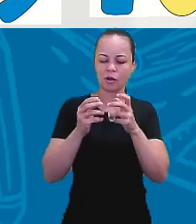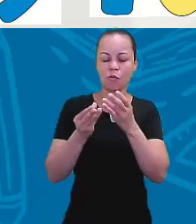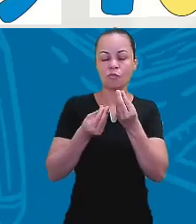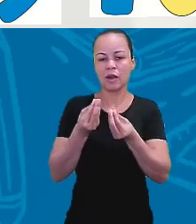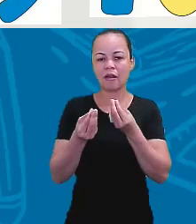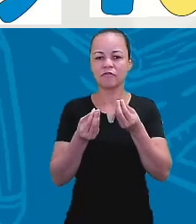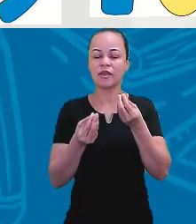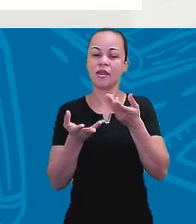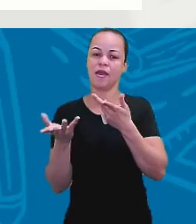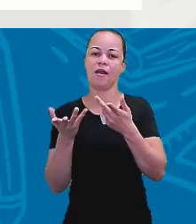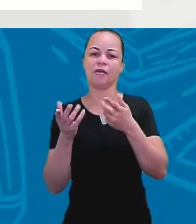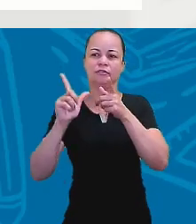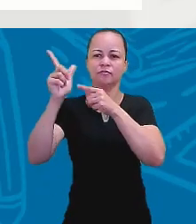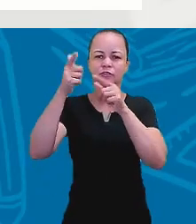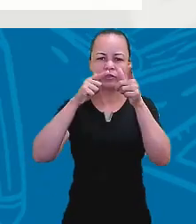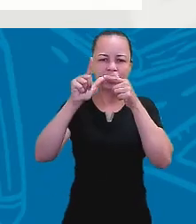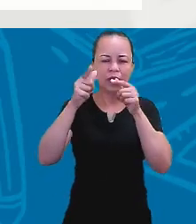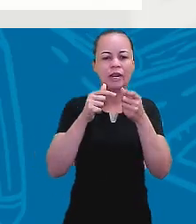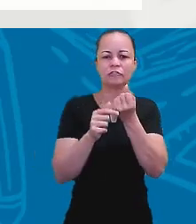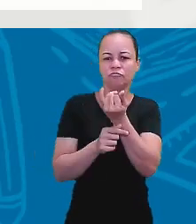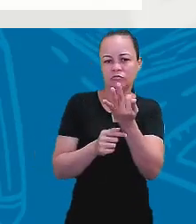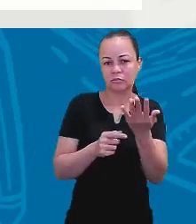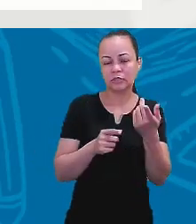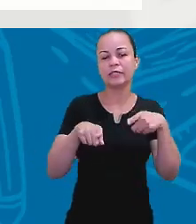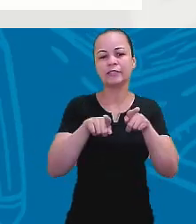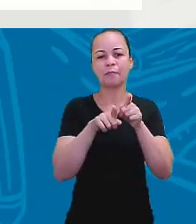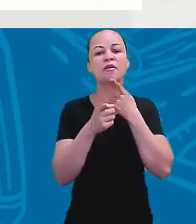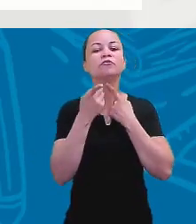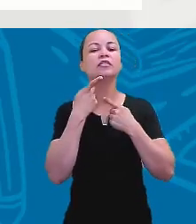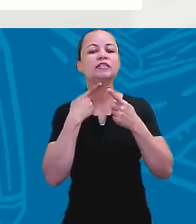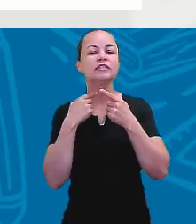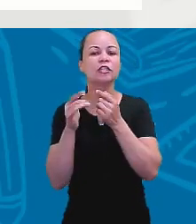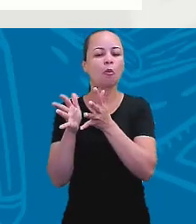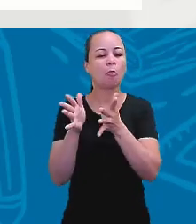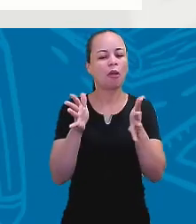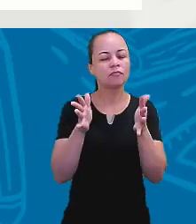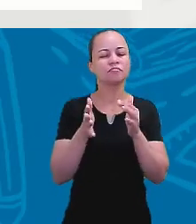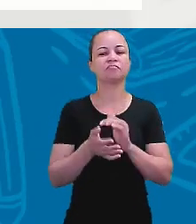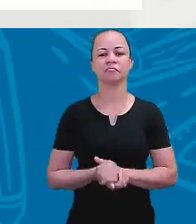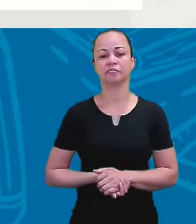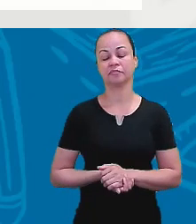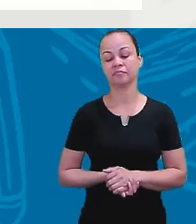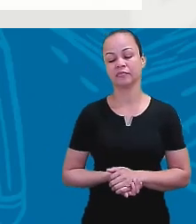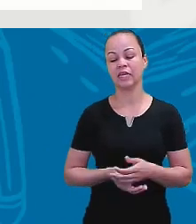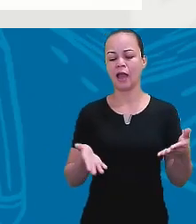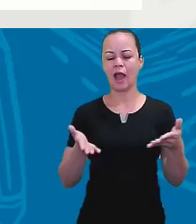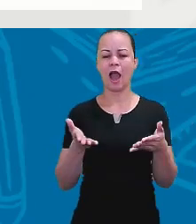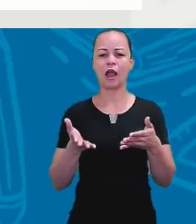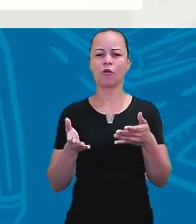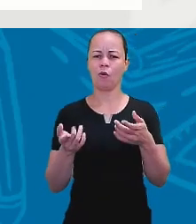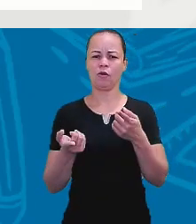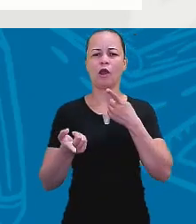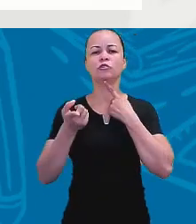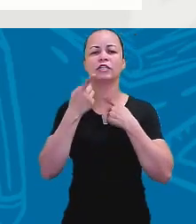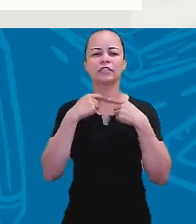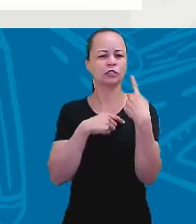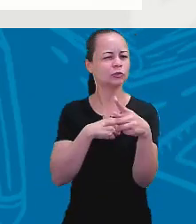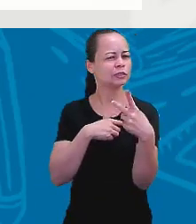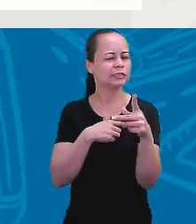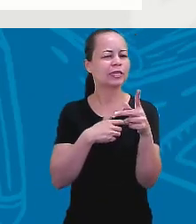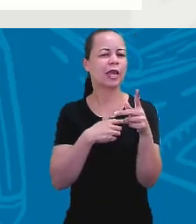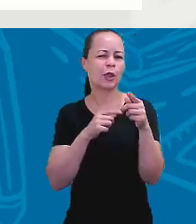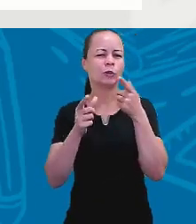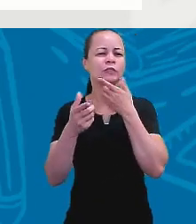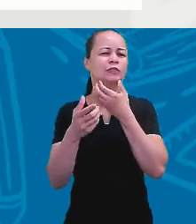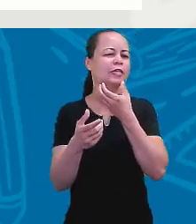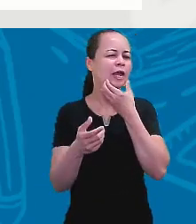quantos desejos foram. E agora, qual foi o seu desejo de Natal? Não conta, não conta, porque quando a